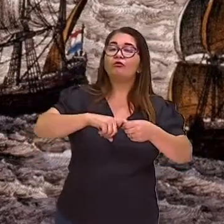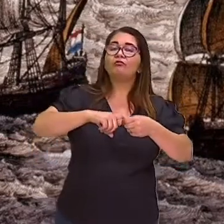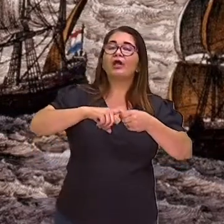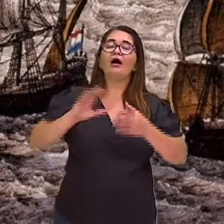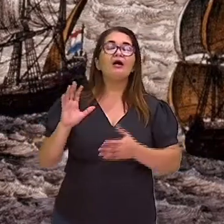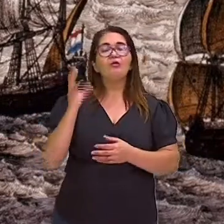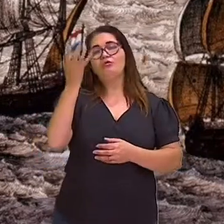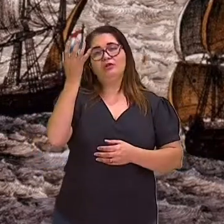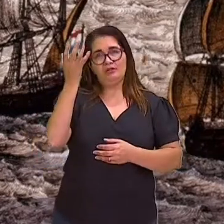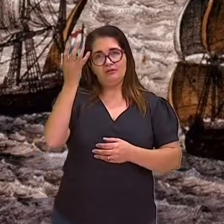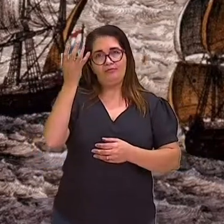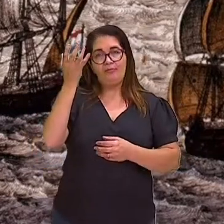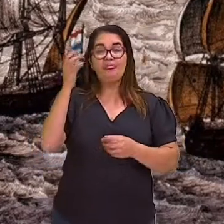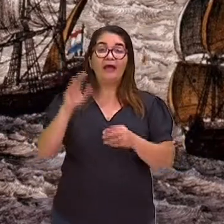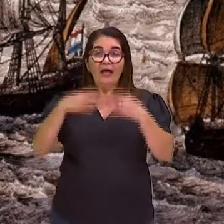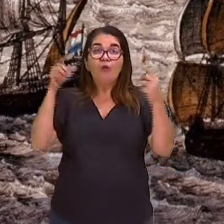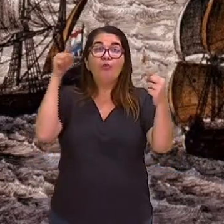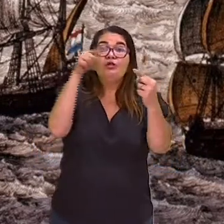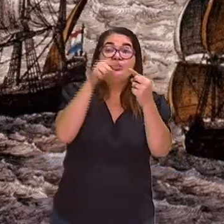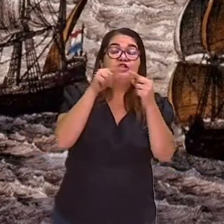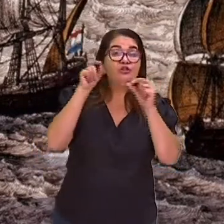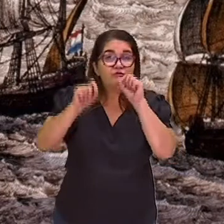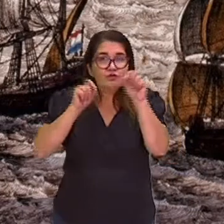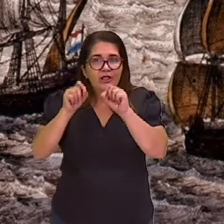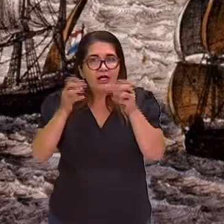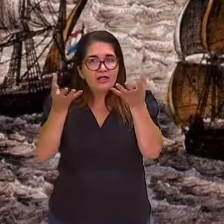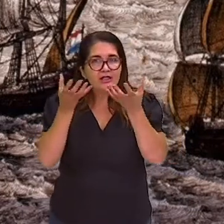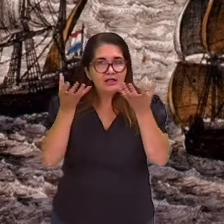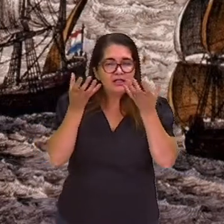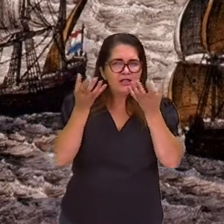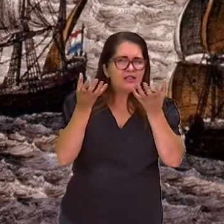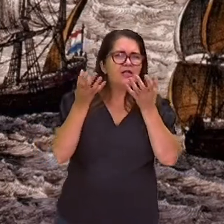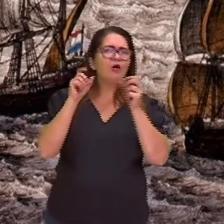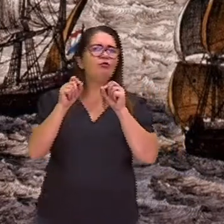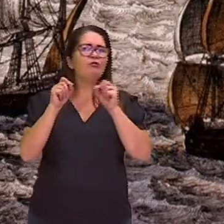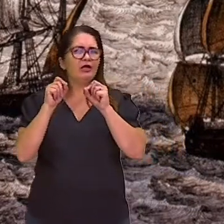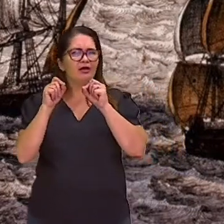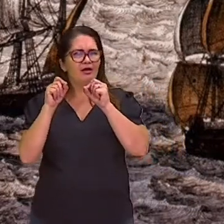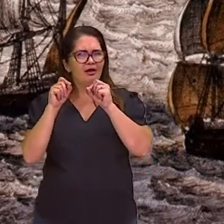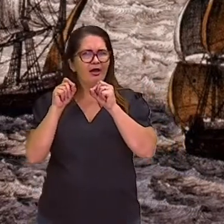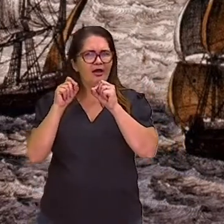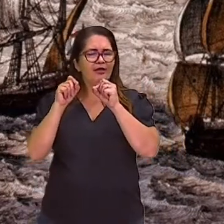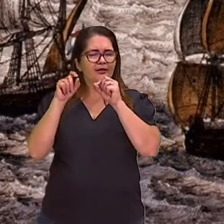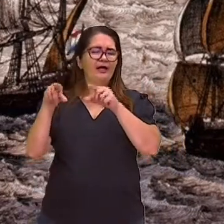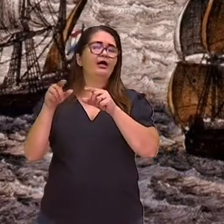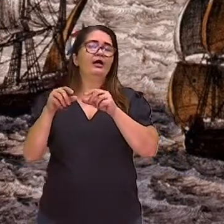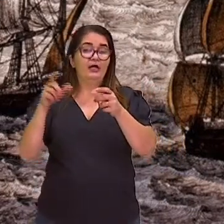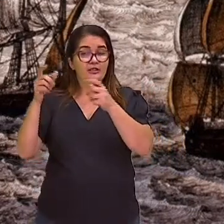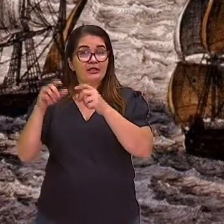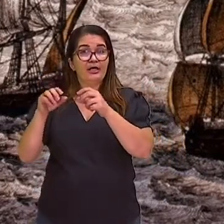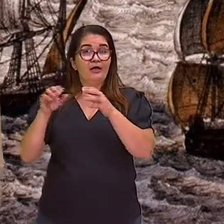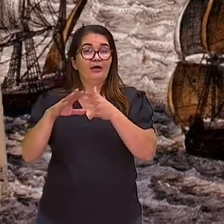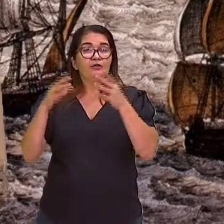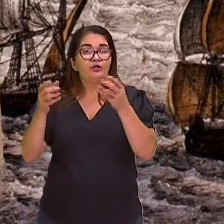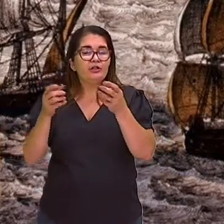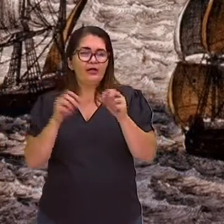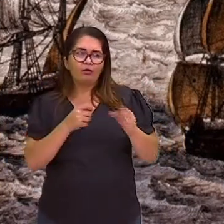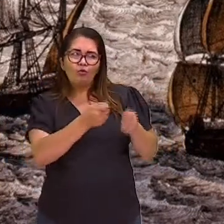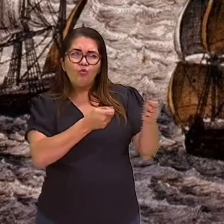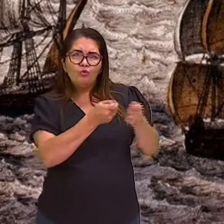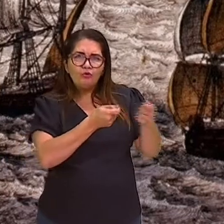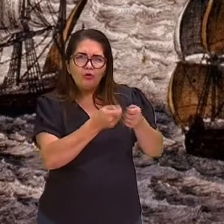tomar o controle dos locais produtores de açúcar de Portugal, bem como